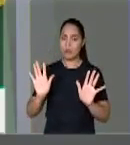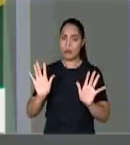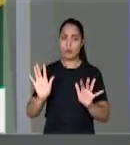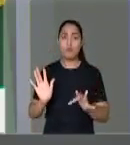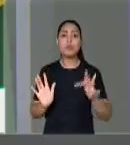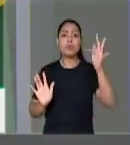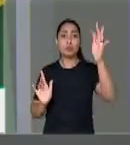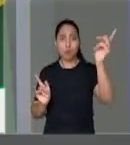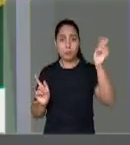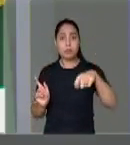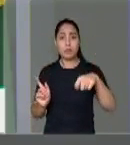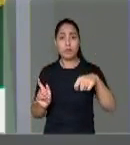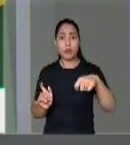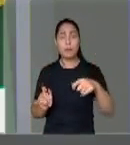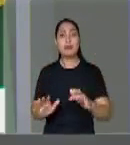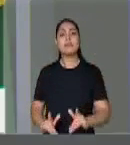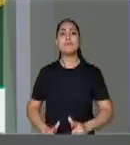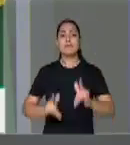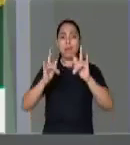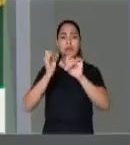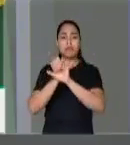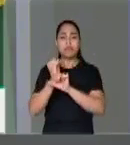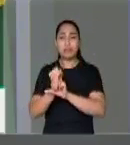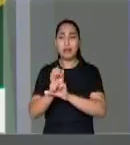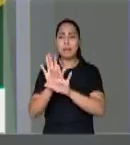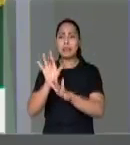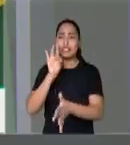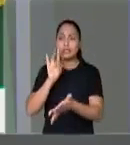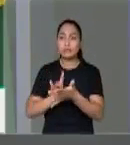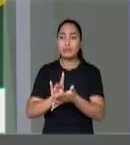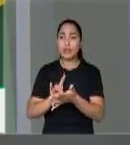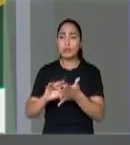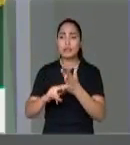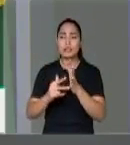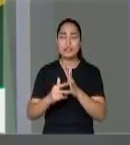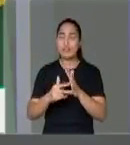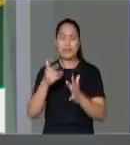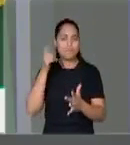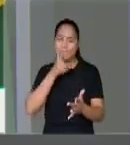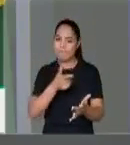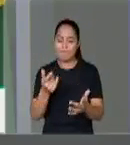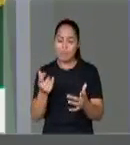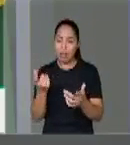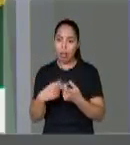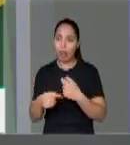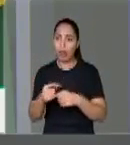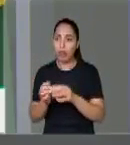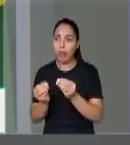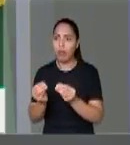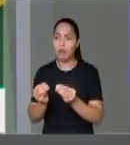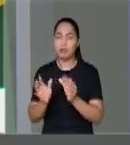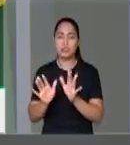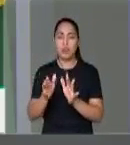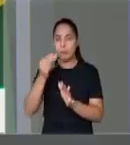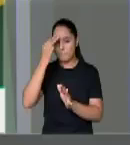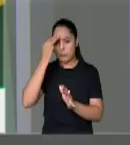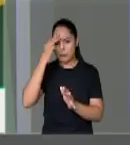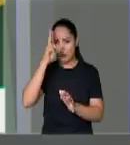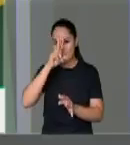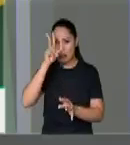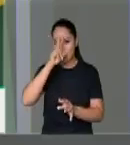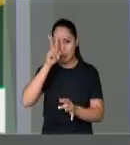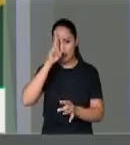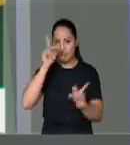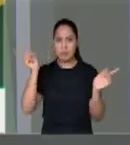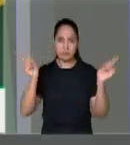reconstruir, o prédio a gente pode reconstruir, mas aquilo que aquilo representa, a gente não consegue reconstruir somente na nossa memória,